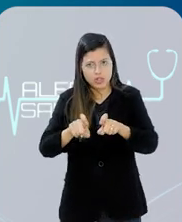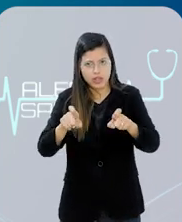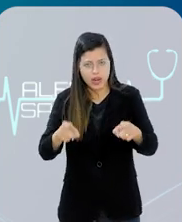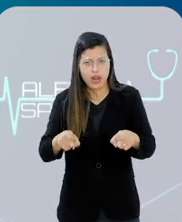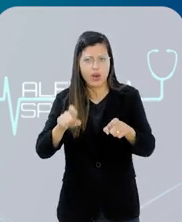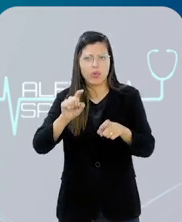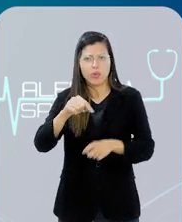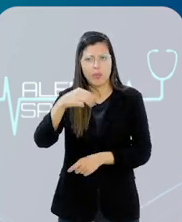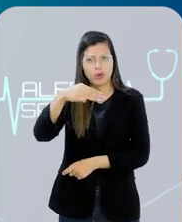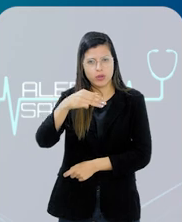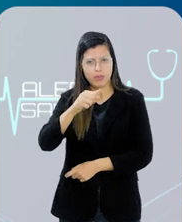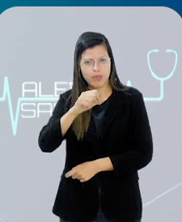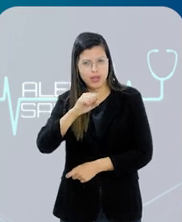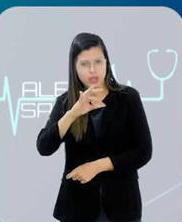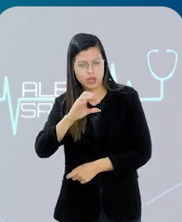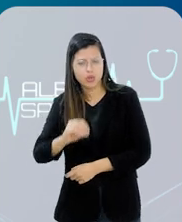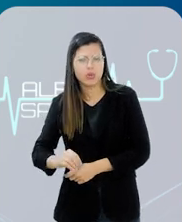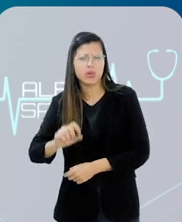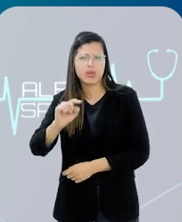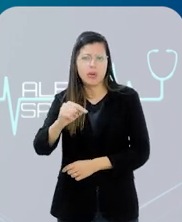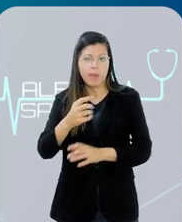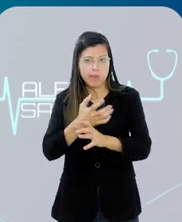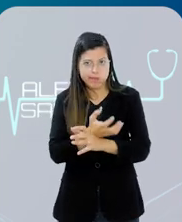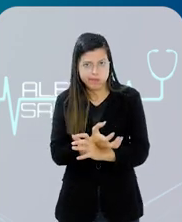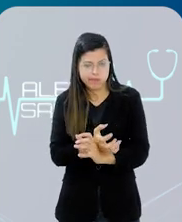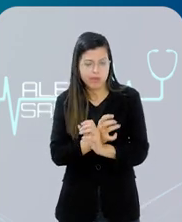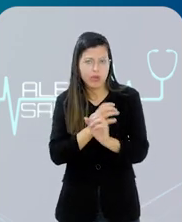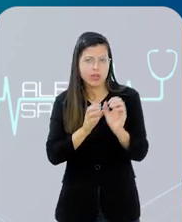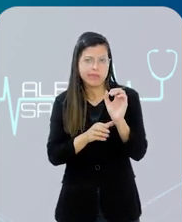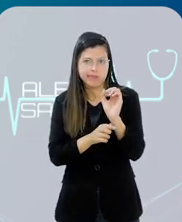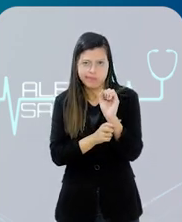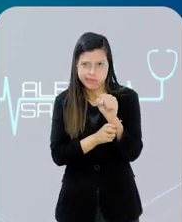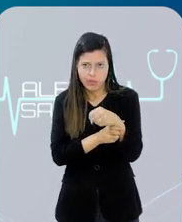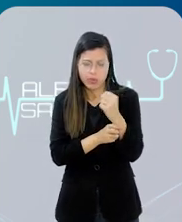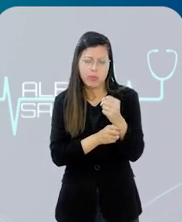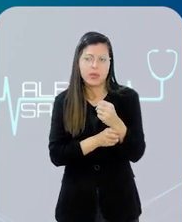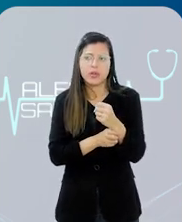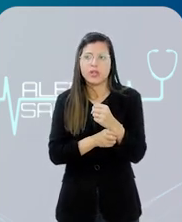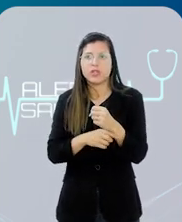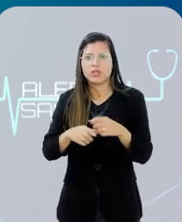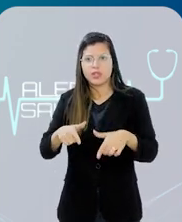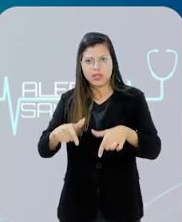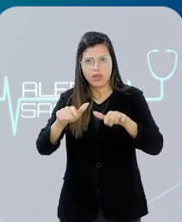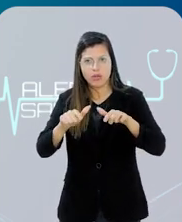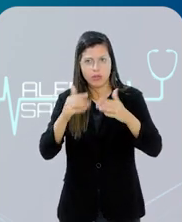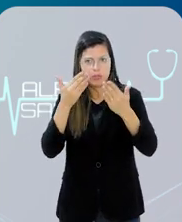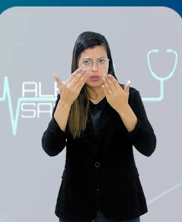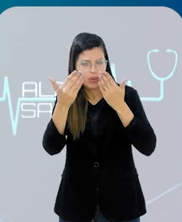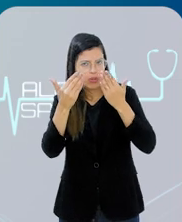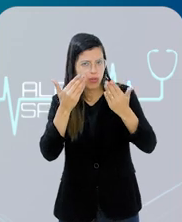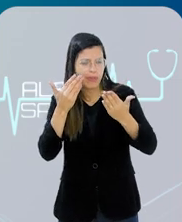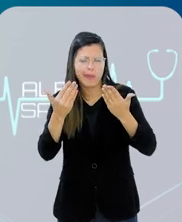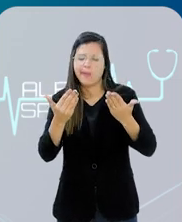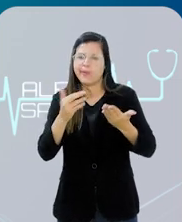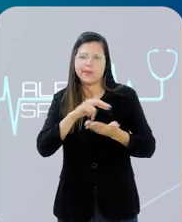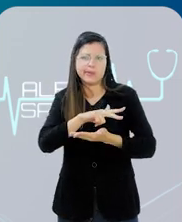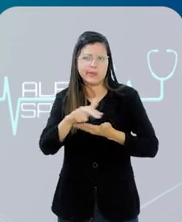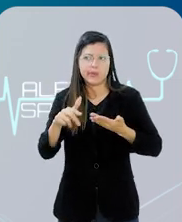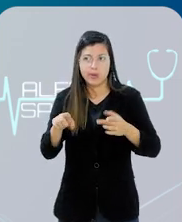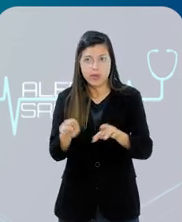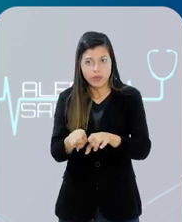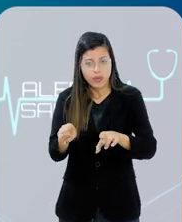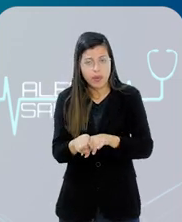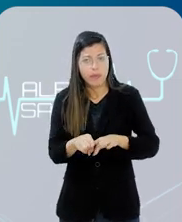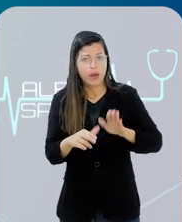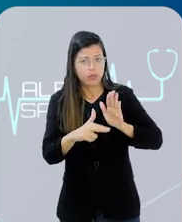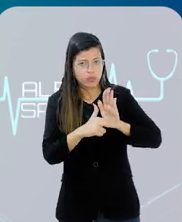mastro, vai passar com um ortopedista, um laudo psicológico, fisioterapeuta, inclusive o cirurgião